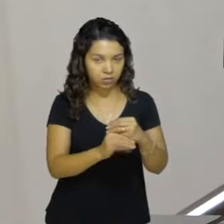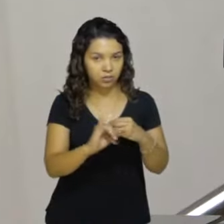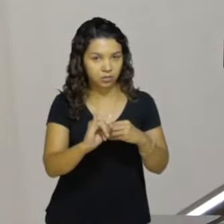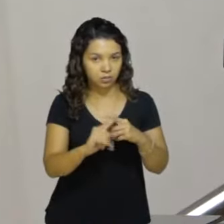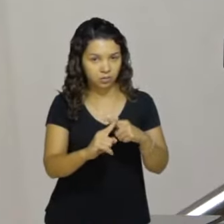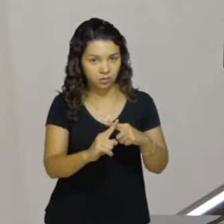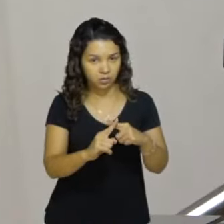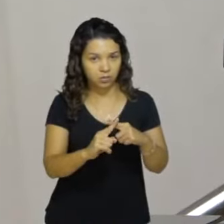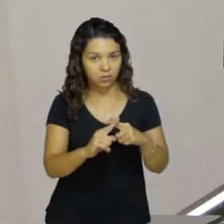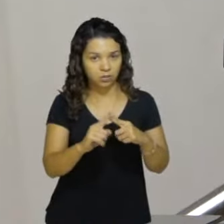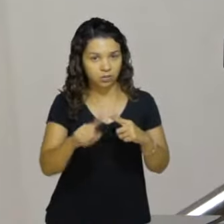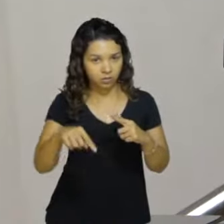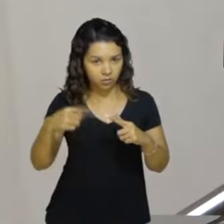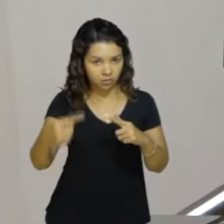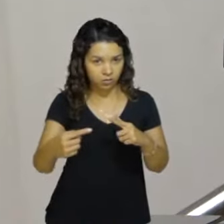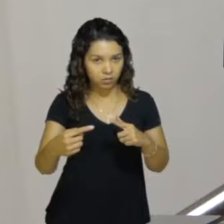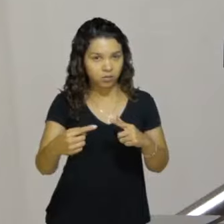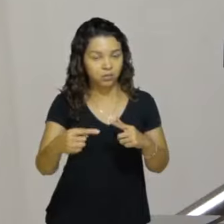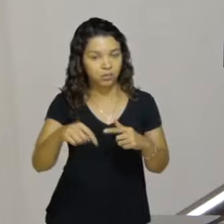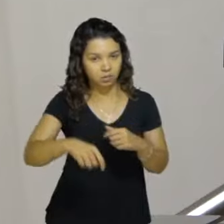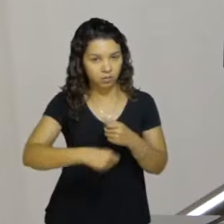suas emendas impositivas.